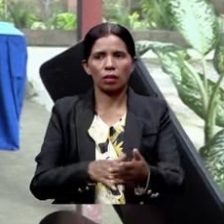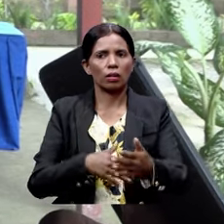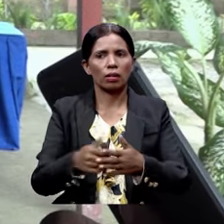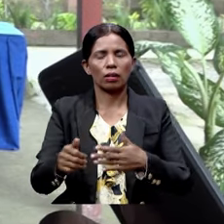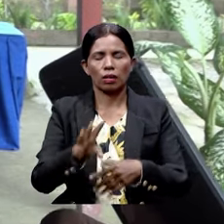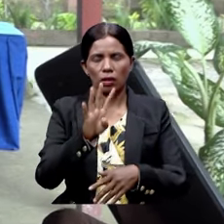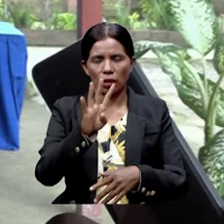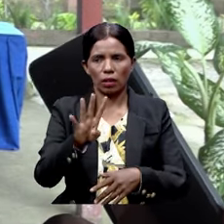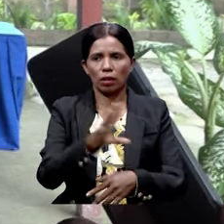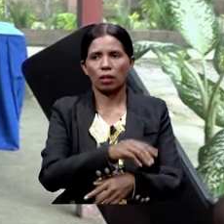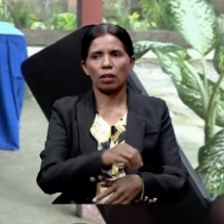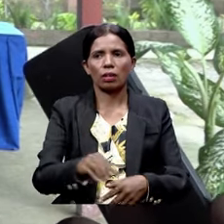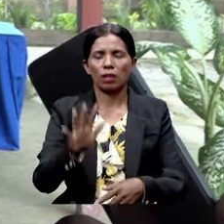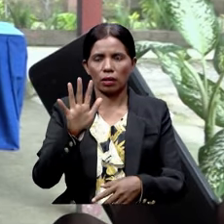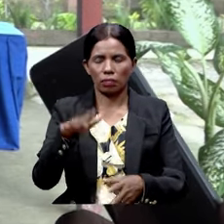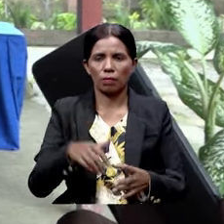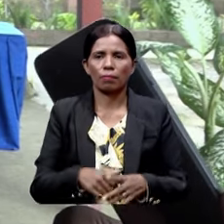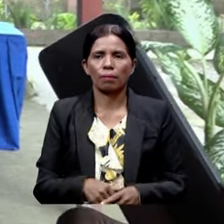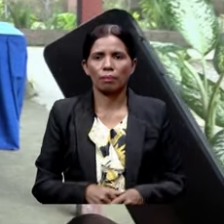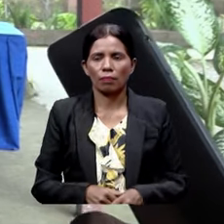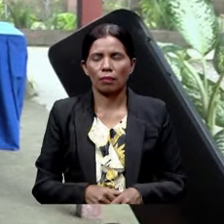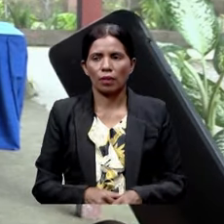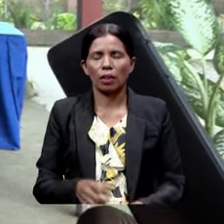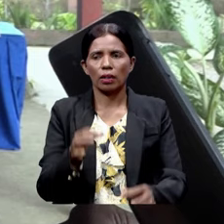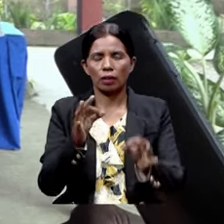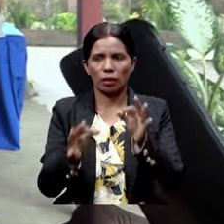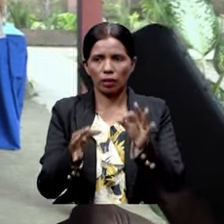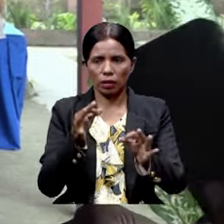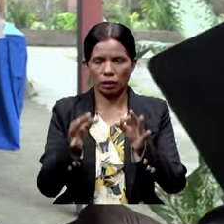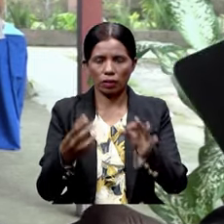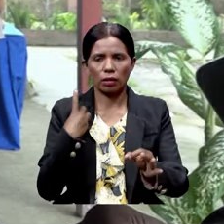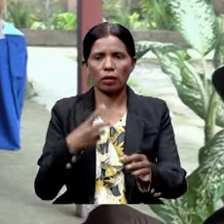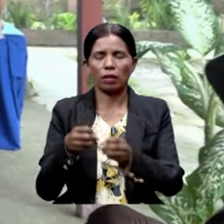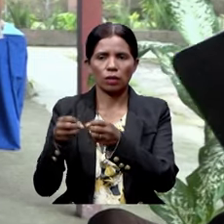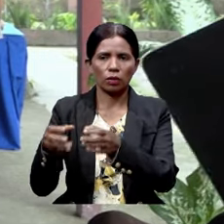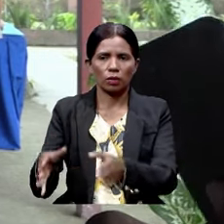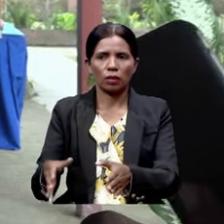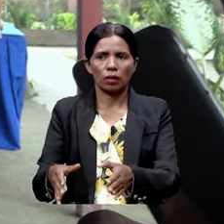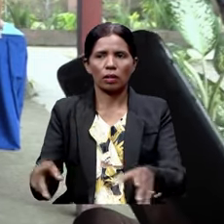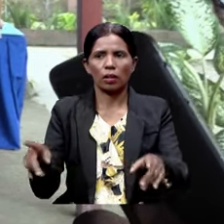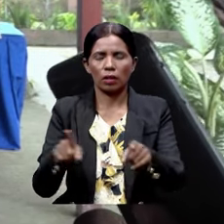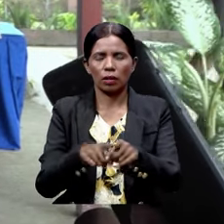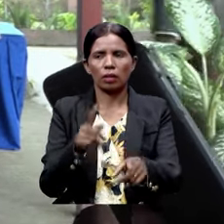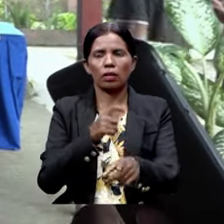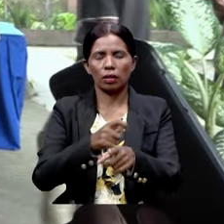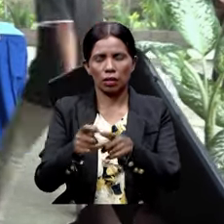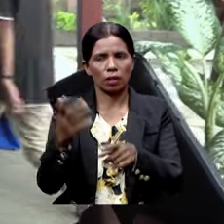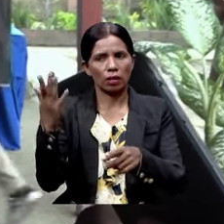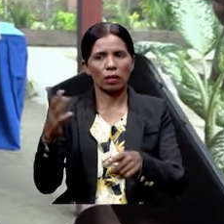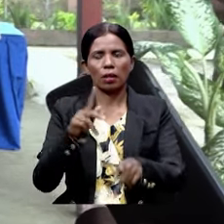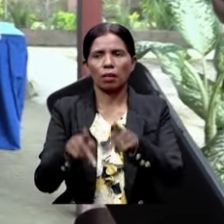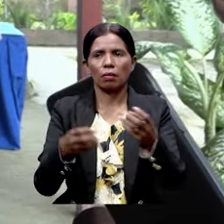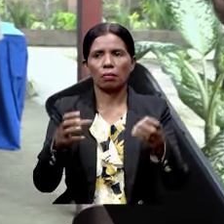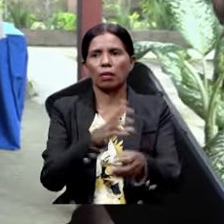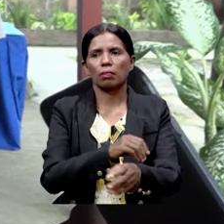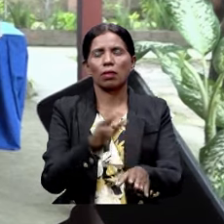na inhat, dela ruma mos bel na inlima. Então, se karik mak be, ita husik deit, hanessa prática se reliuba, é uma barra que